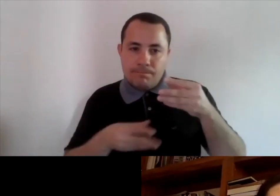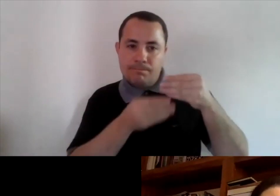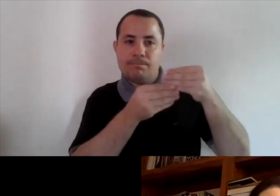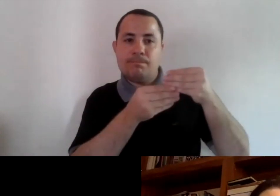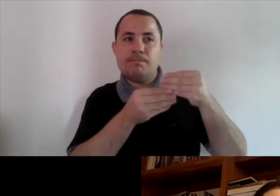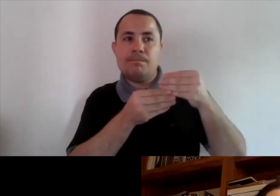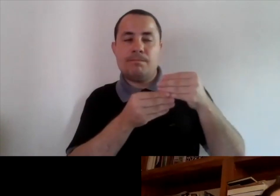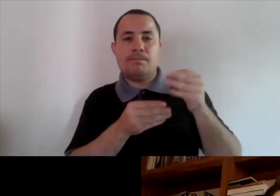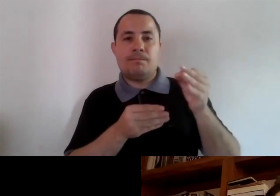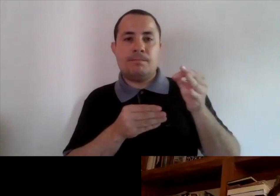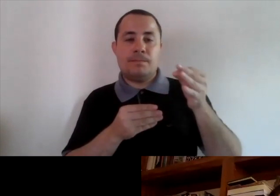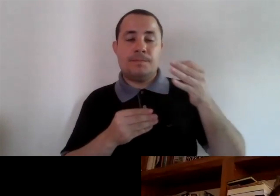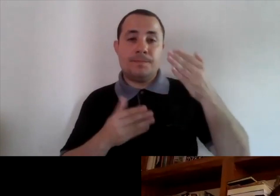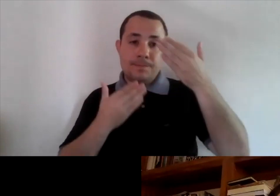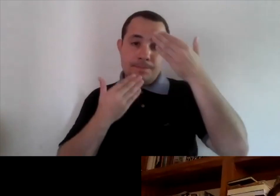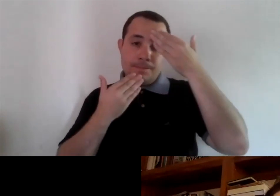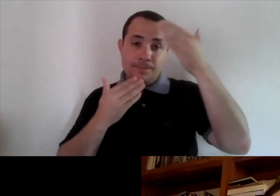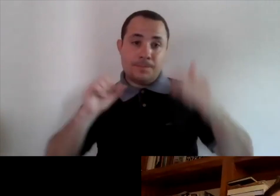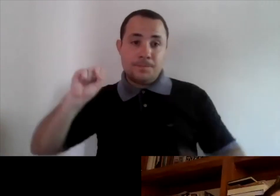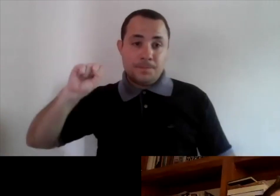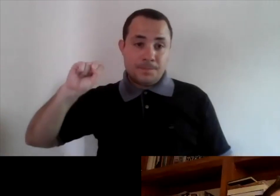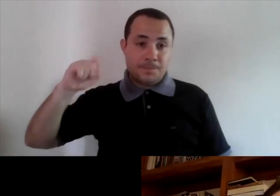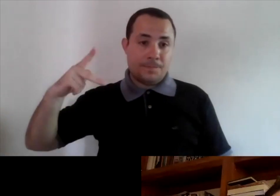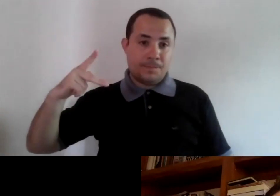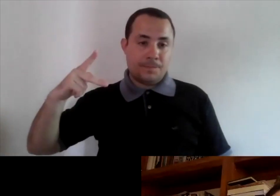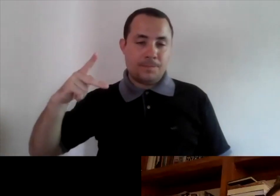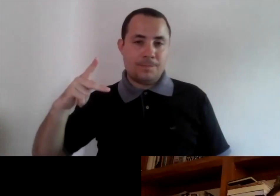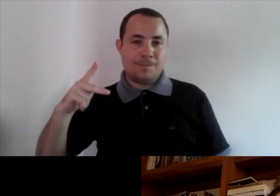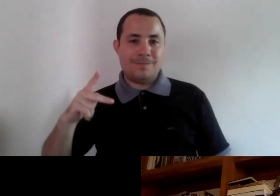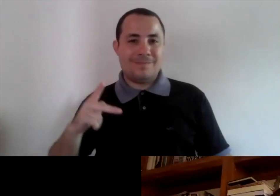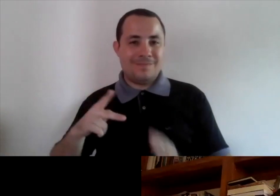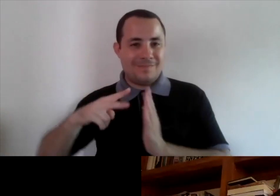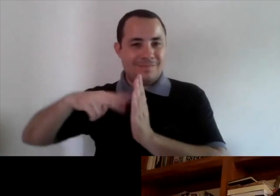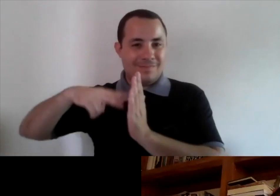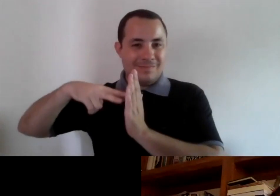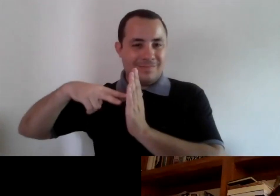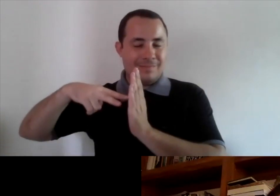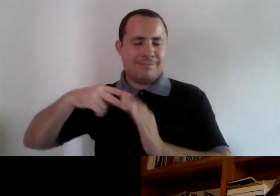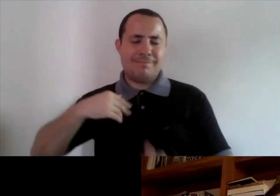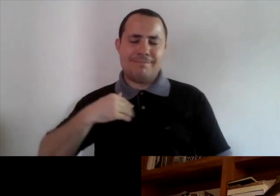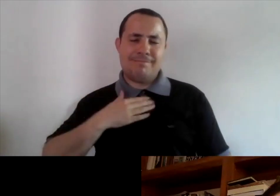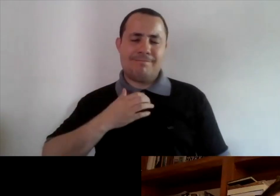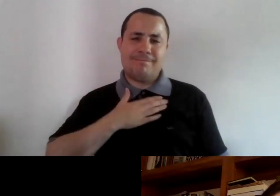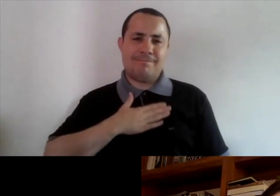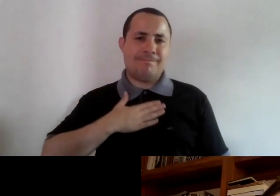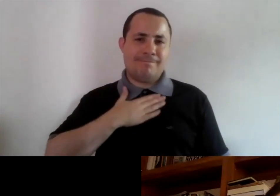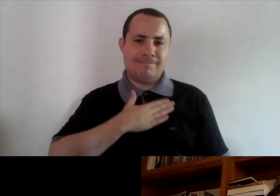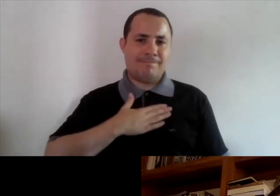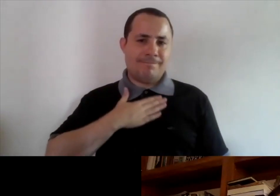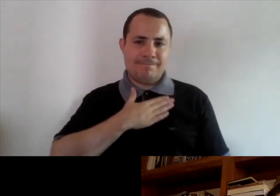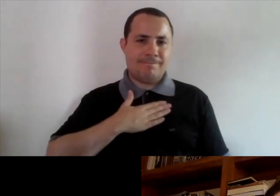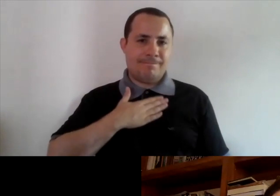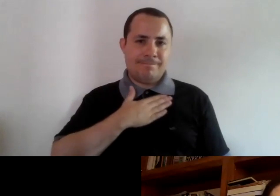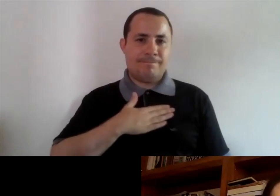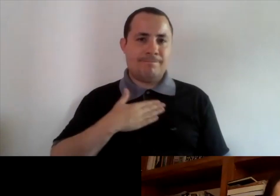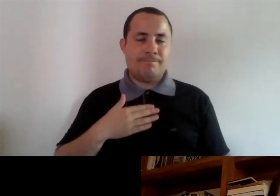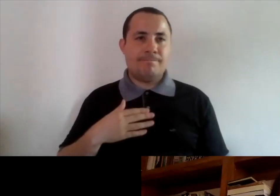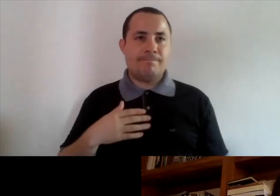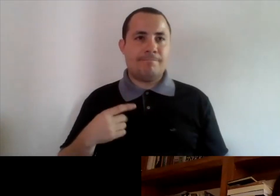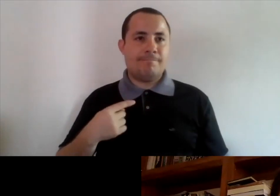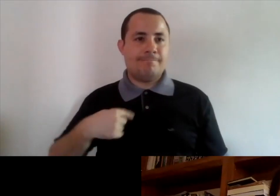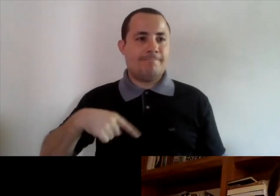o convite das leituras para essa conversa, né, que é um assunto que, como o Tarso falou, toca a gente de uma forma